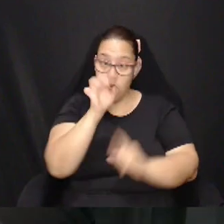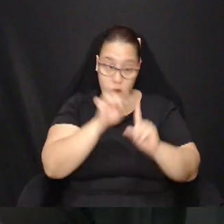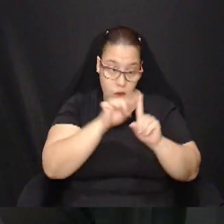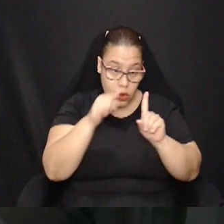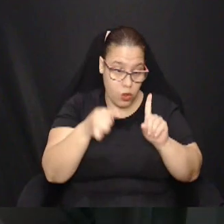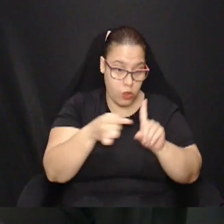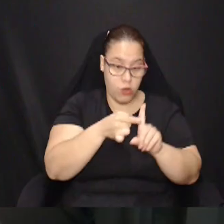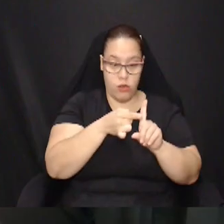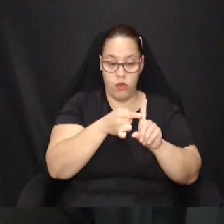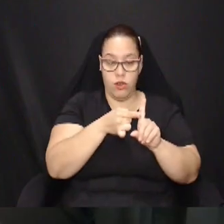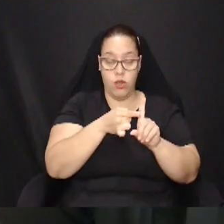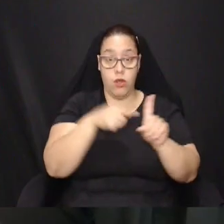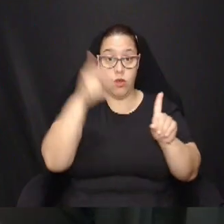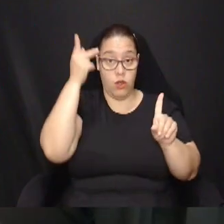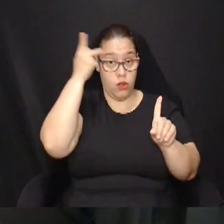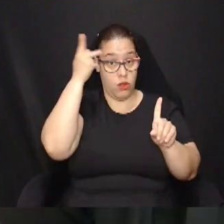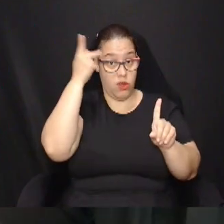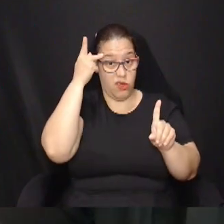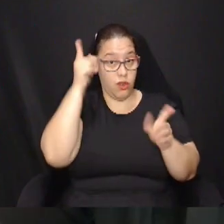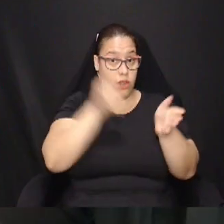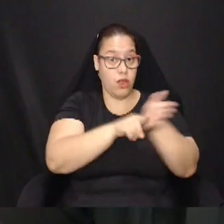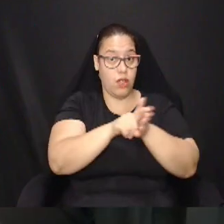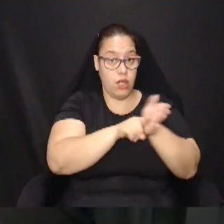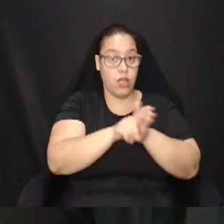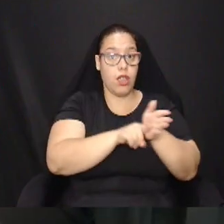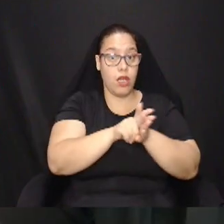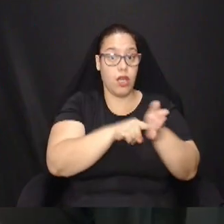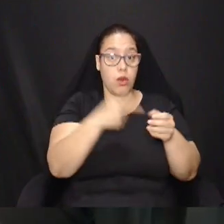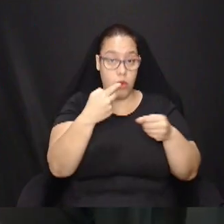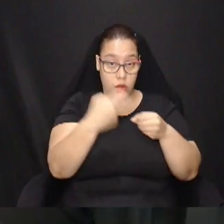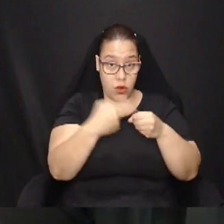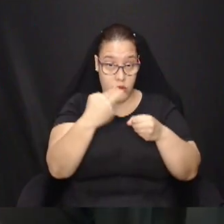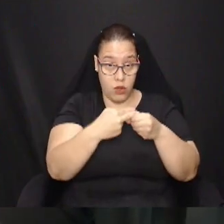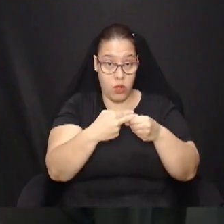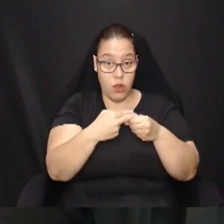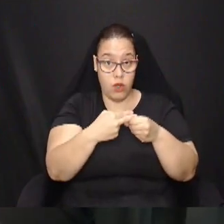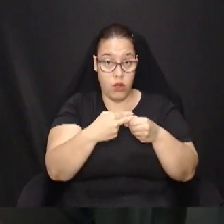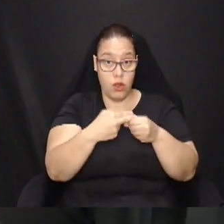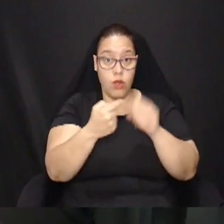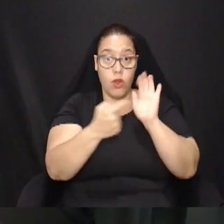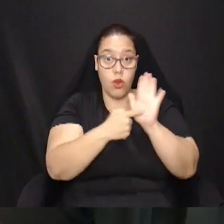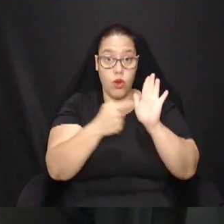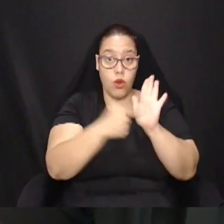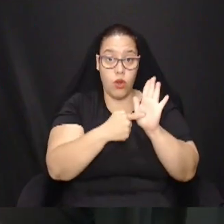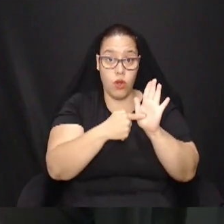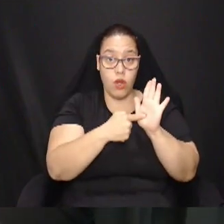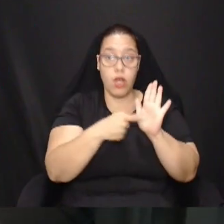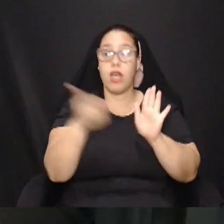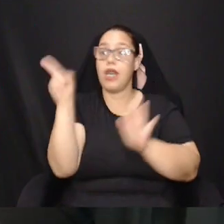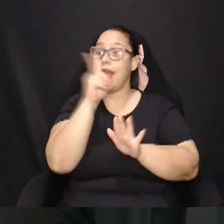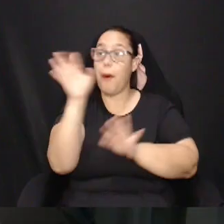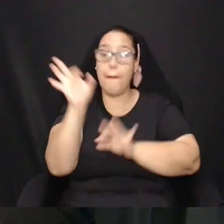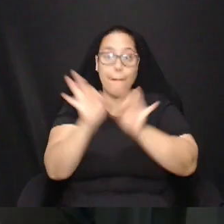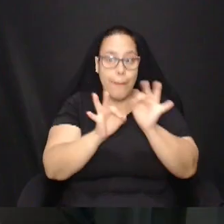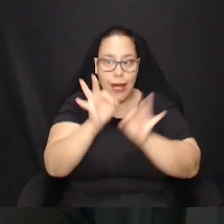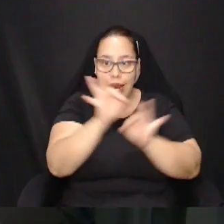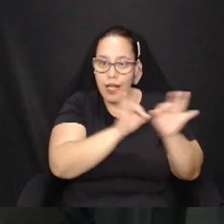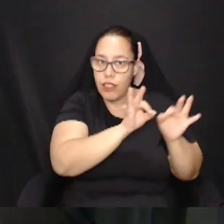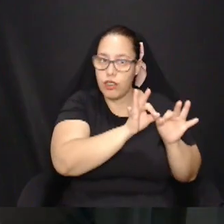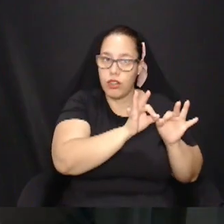Paulo, uma pesquisa da Unicamp reciente, mostrou que são não planejadas. E, por outro lado,